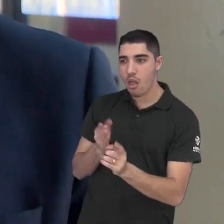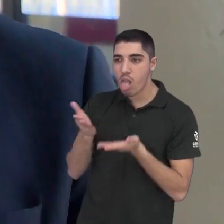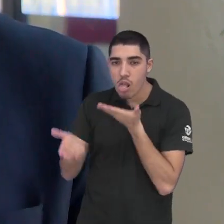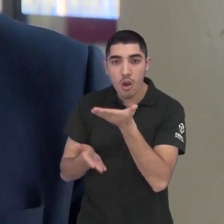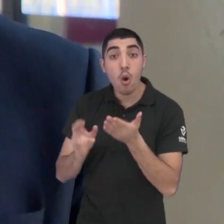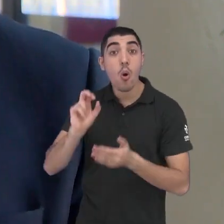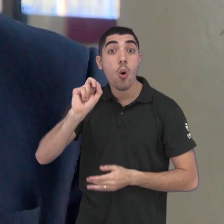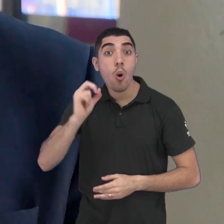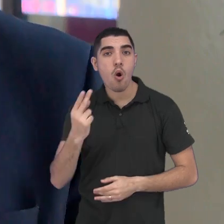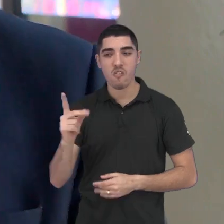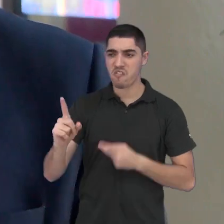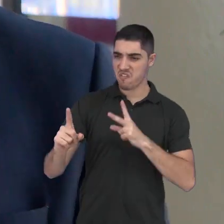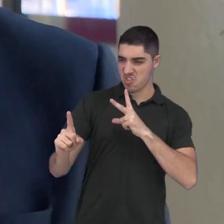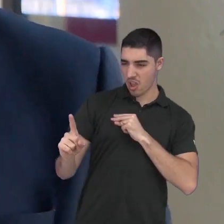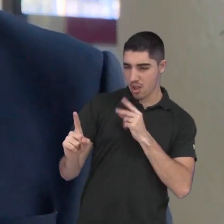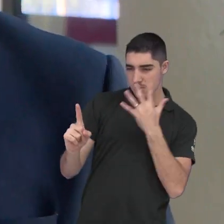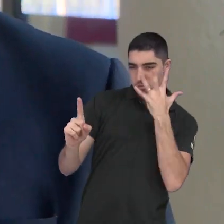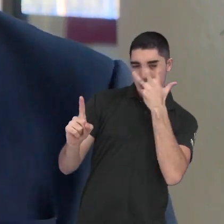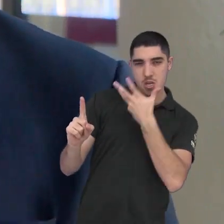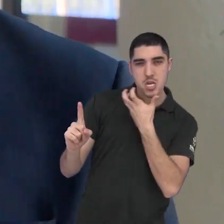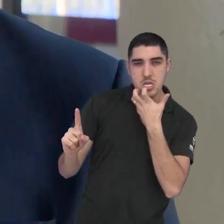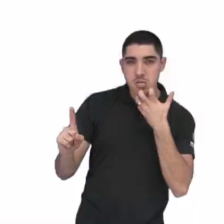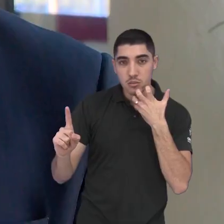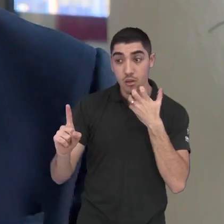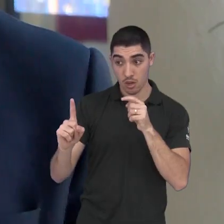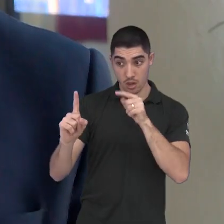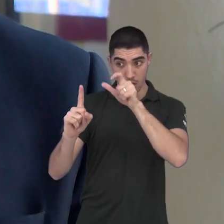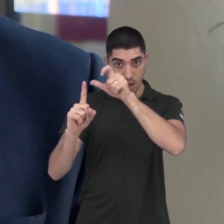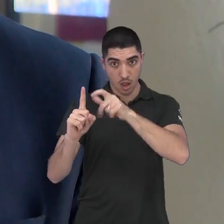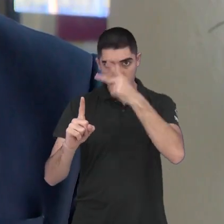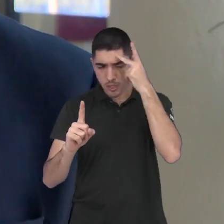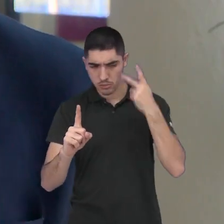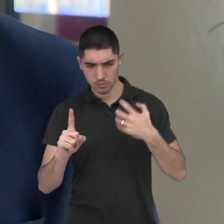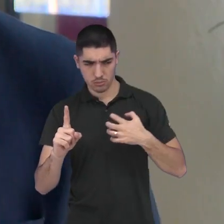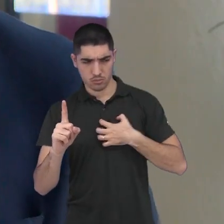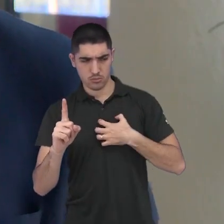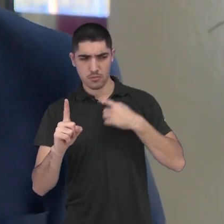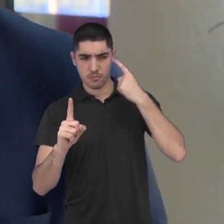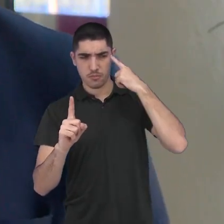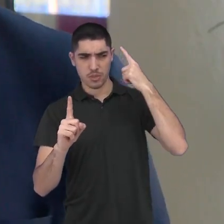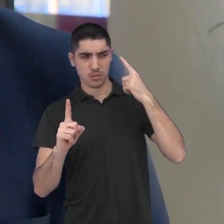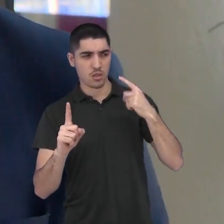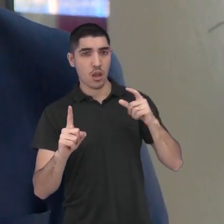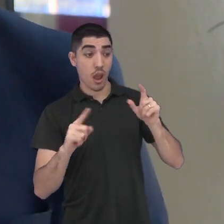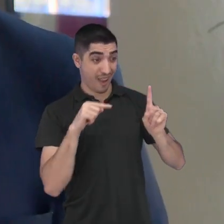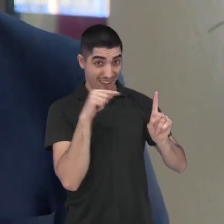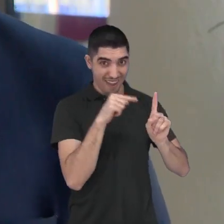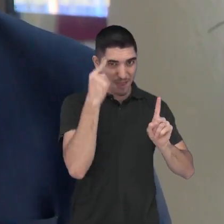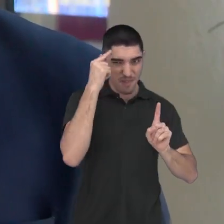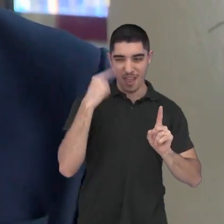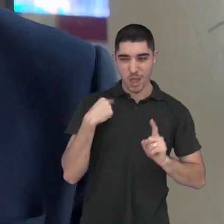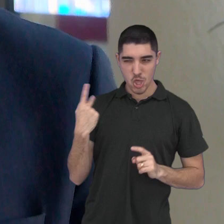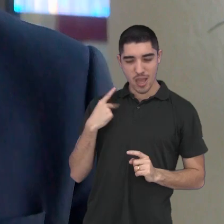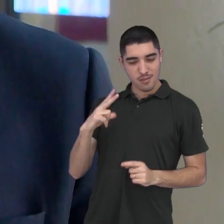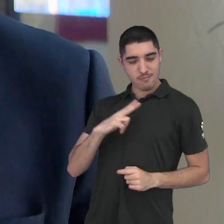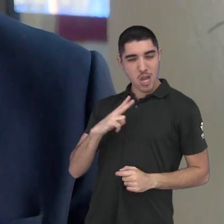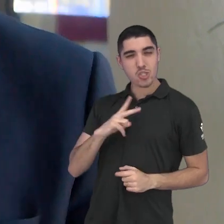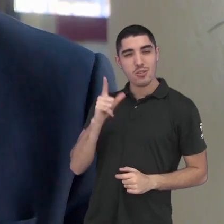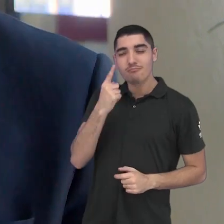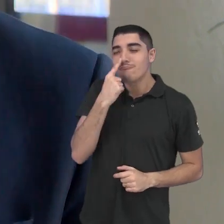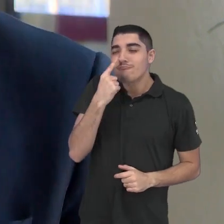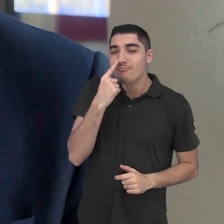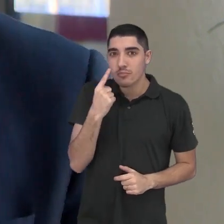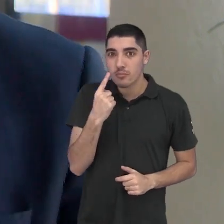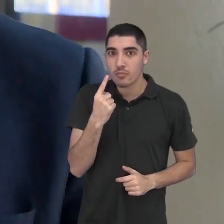Aquela aquele elogio que ultrapassa o limite na cabeça dela ela compreende que há uma intimidade e a partir daí ele partir até